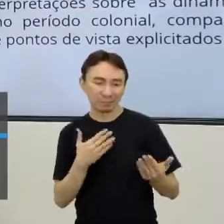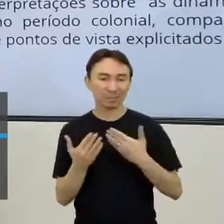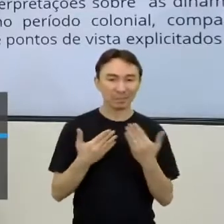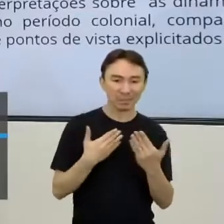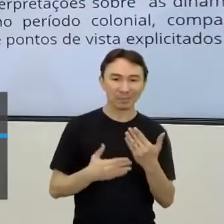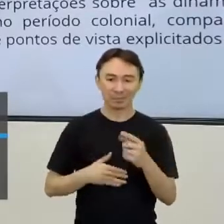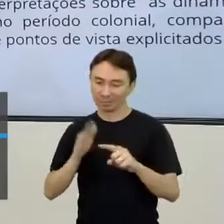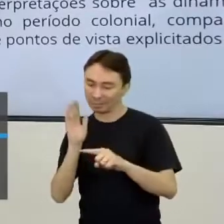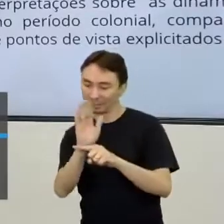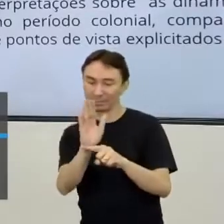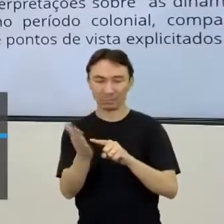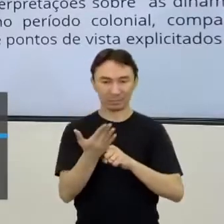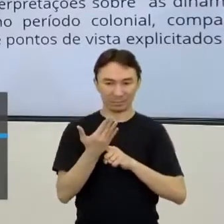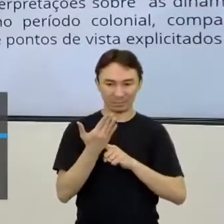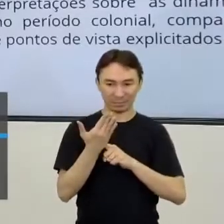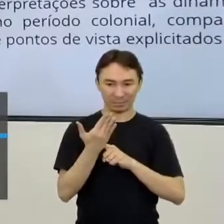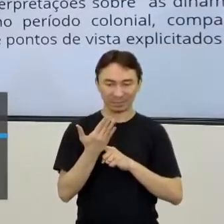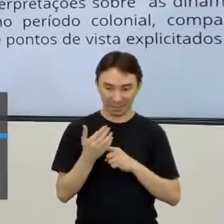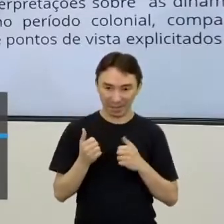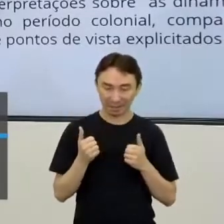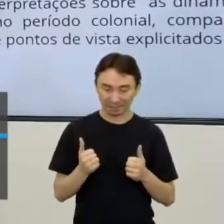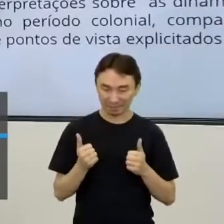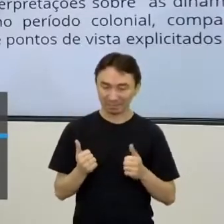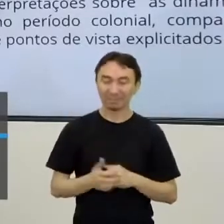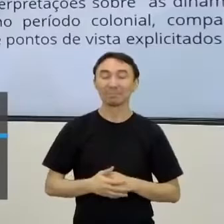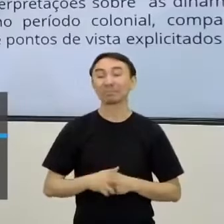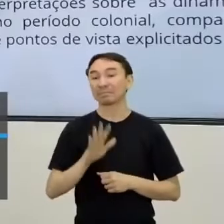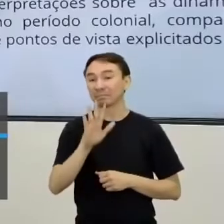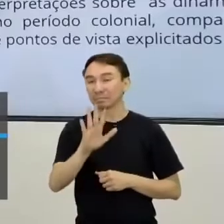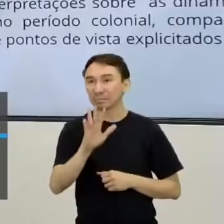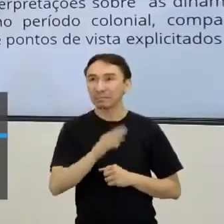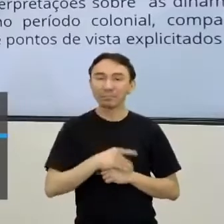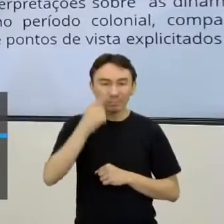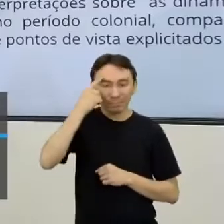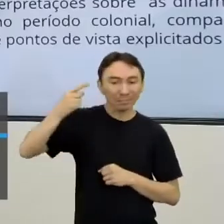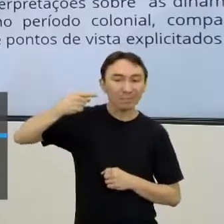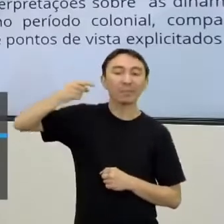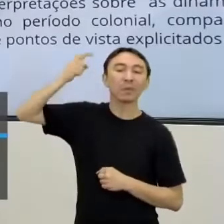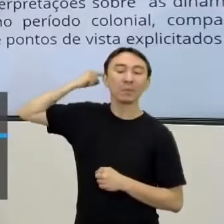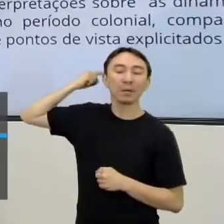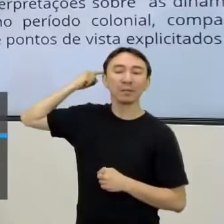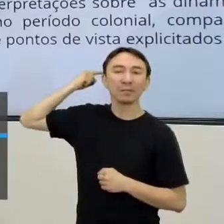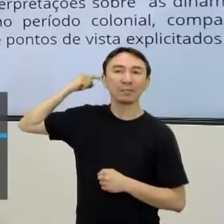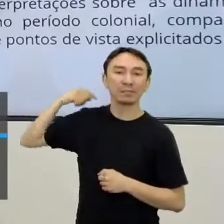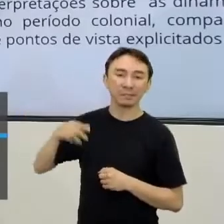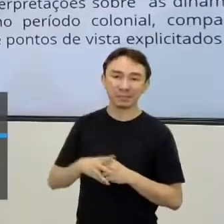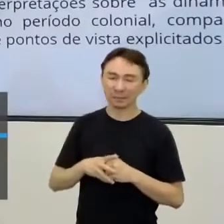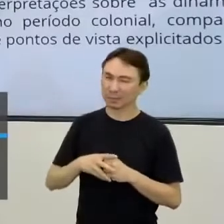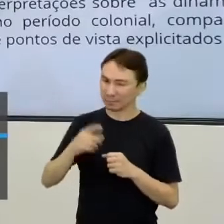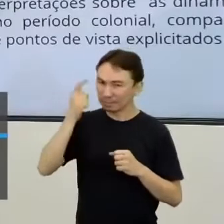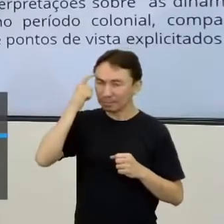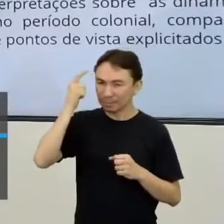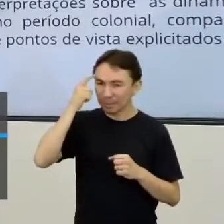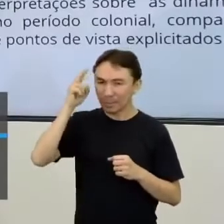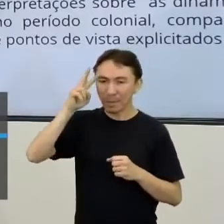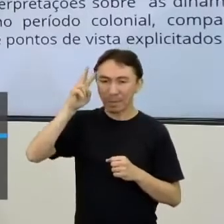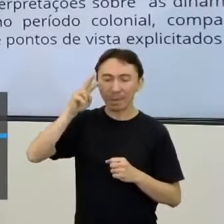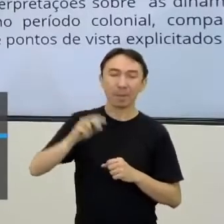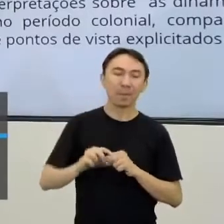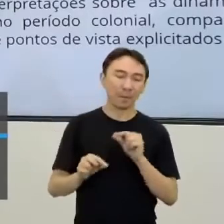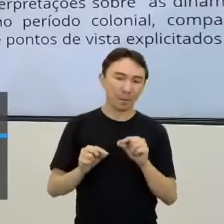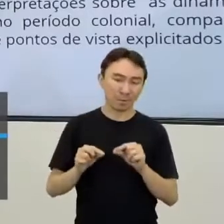assim. Olha só, vamos pensar um pouquinho na última aula. Na última aula, eu falei para